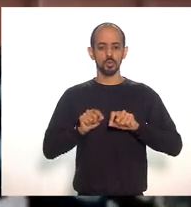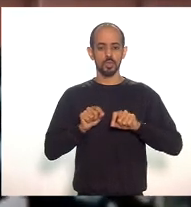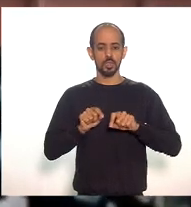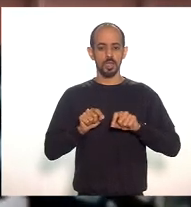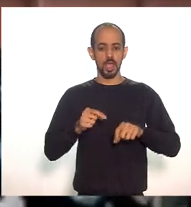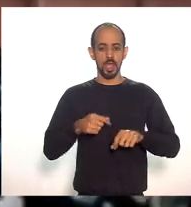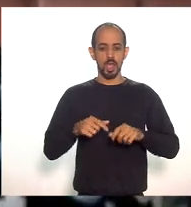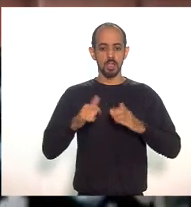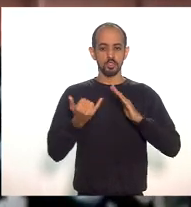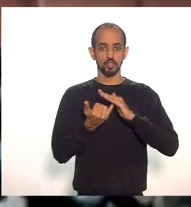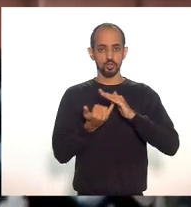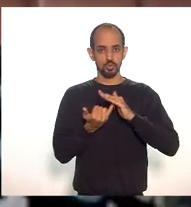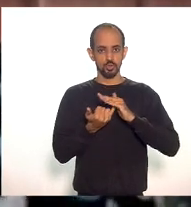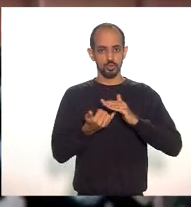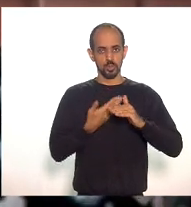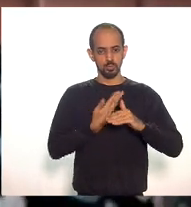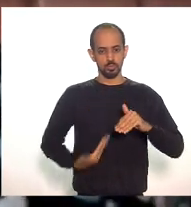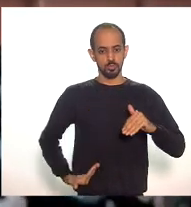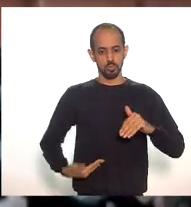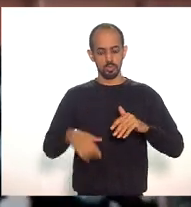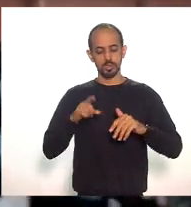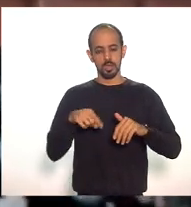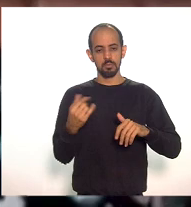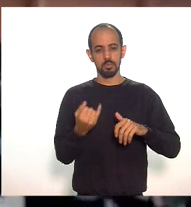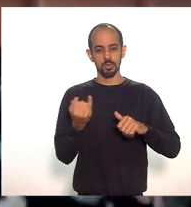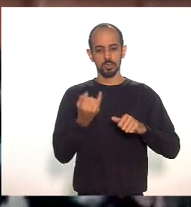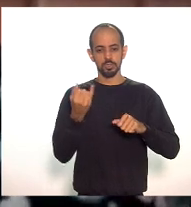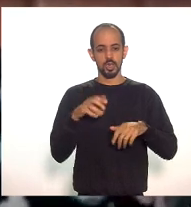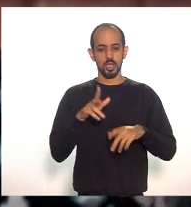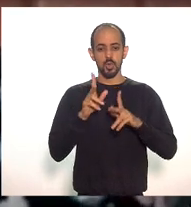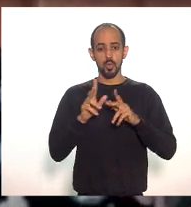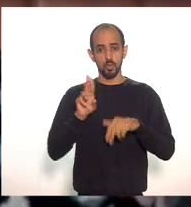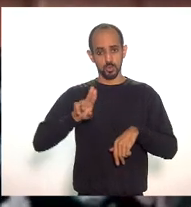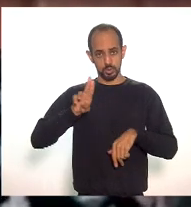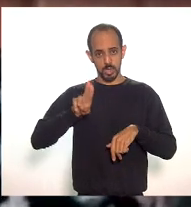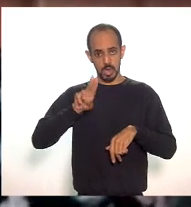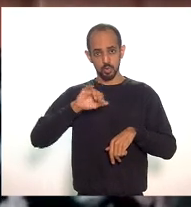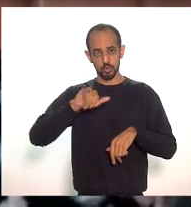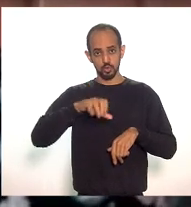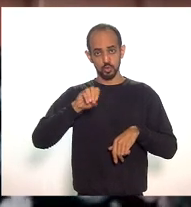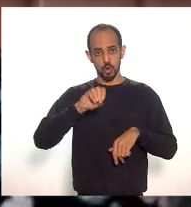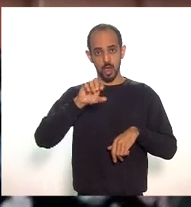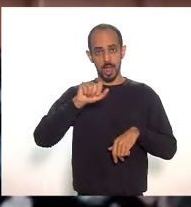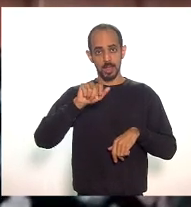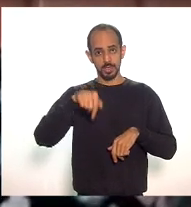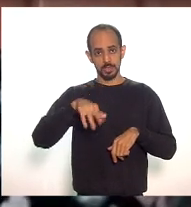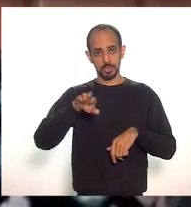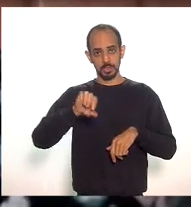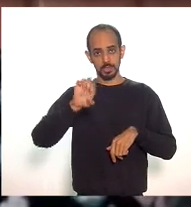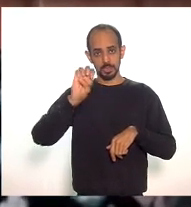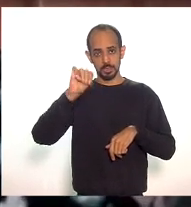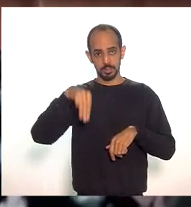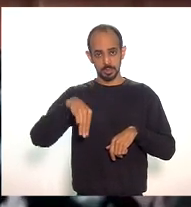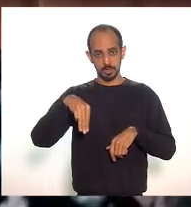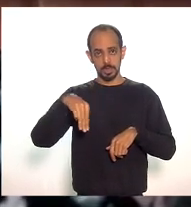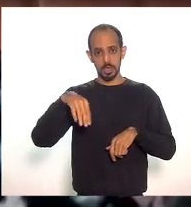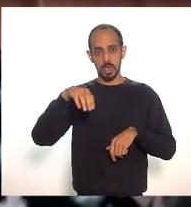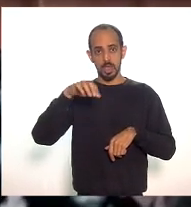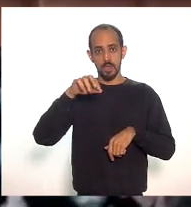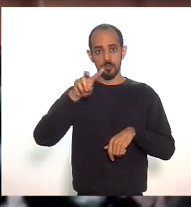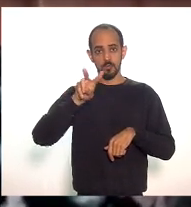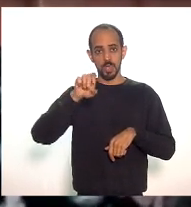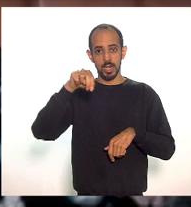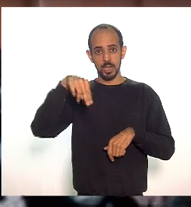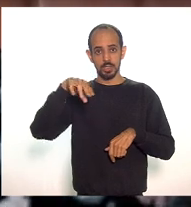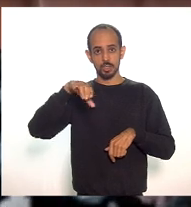instituições públicas como a Escola Politécnica de saúde Joaquim Venâncio da Fiocruz na o equipes de saúde